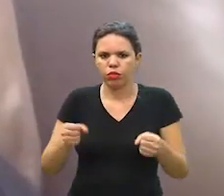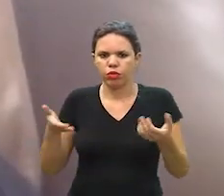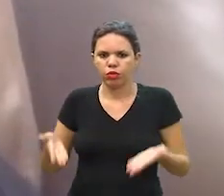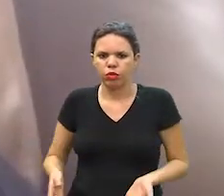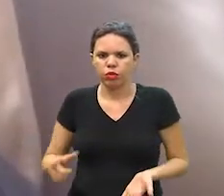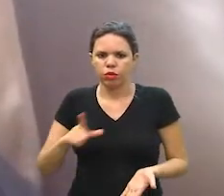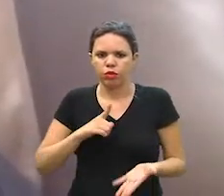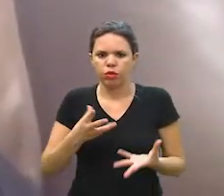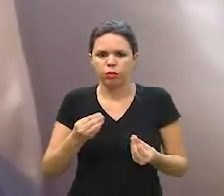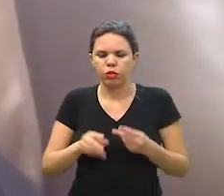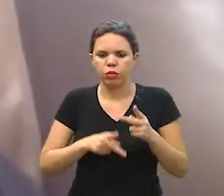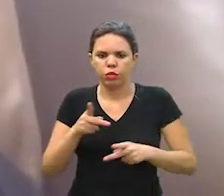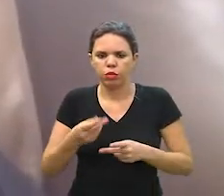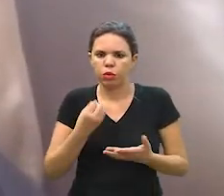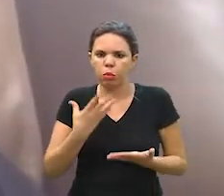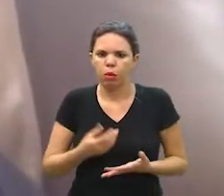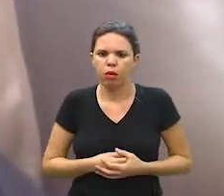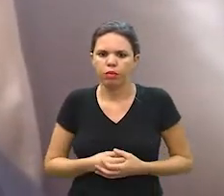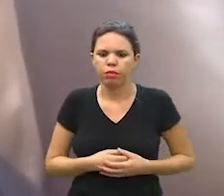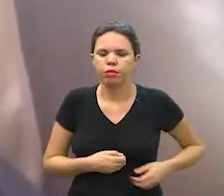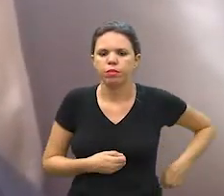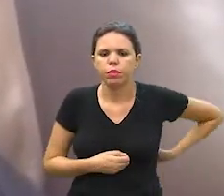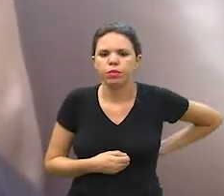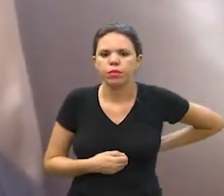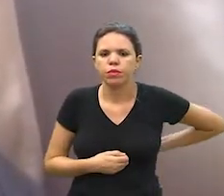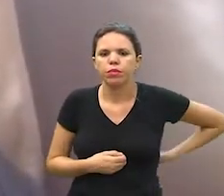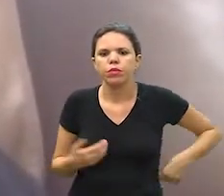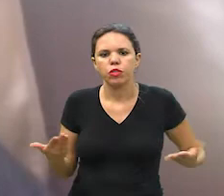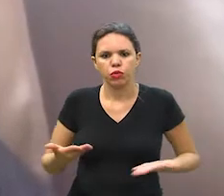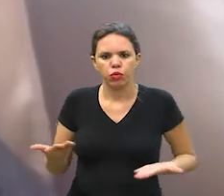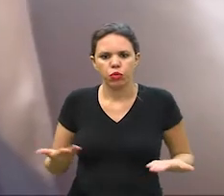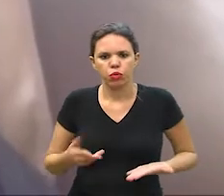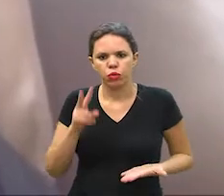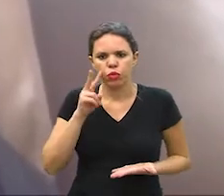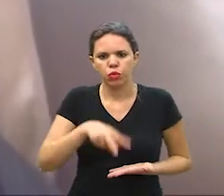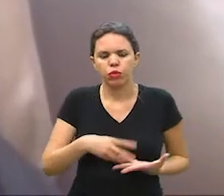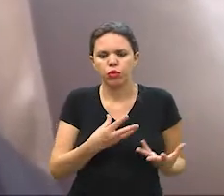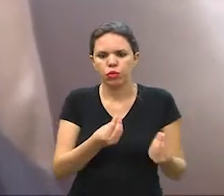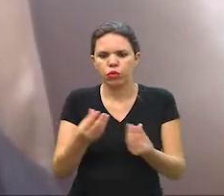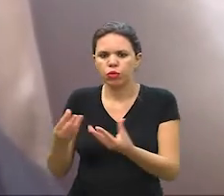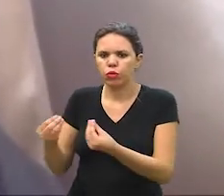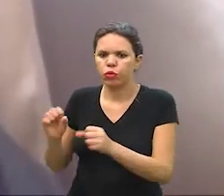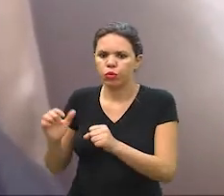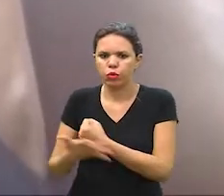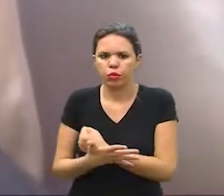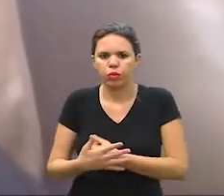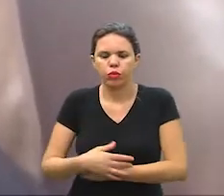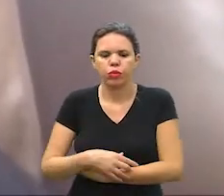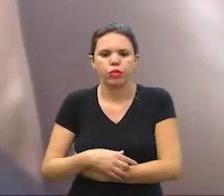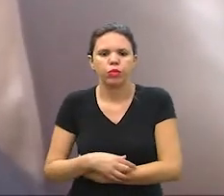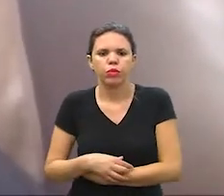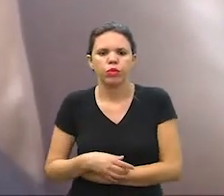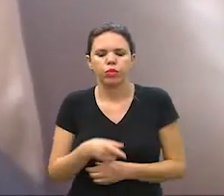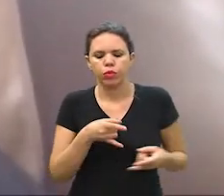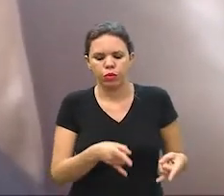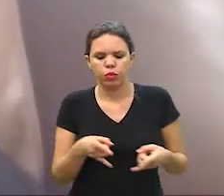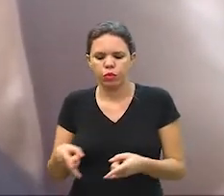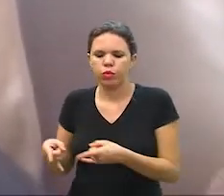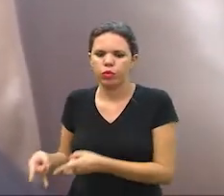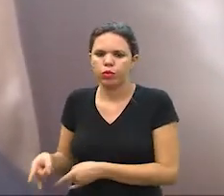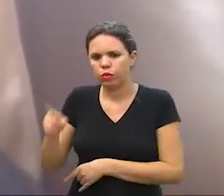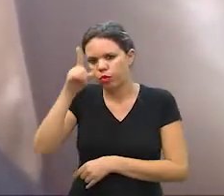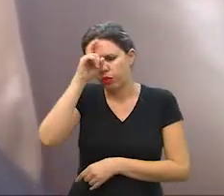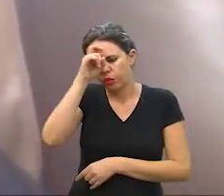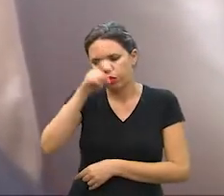que tem muita gente boa. Então, hoje, nós estamos olhando muito nessa pandemia os leitos